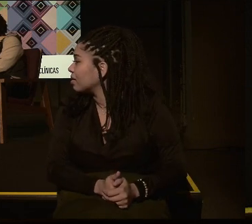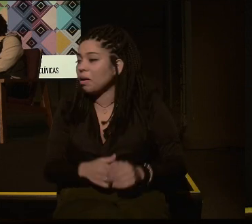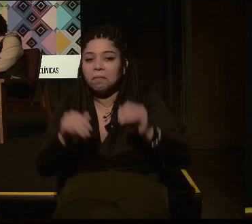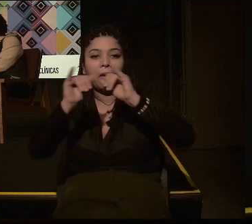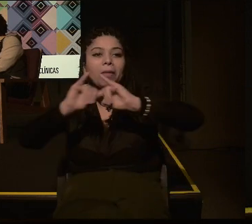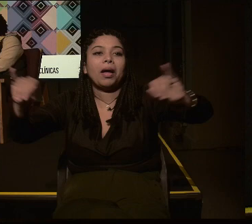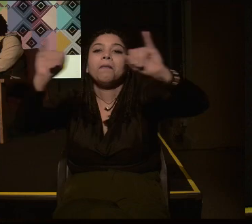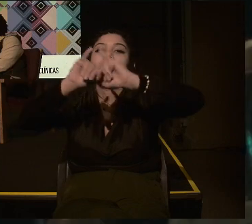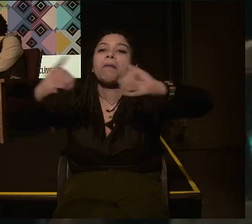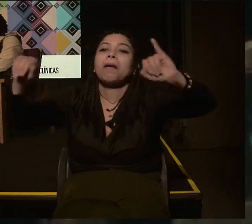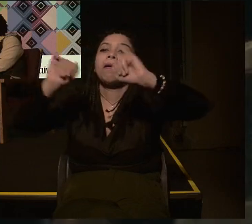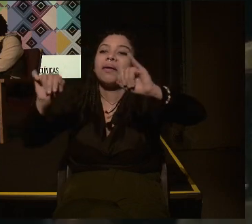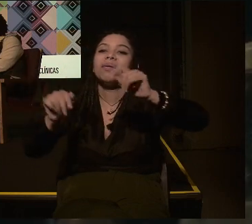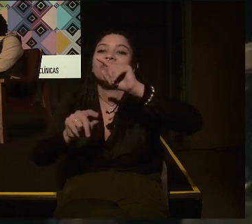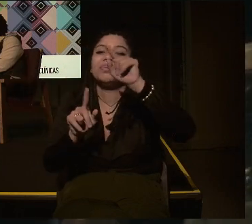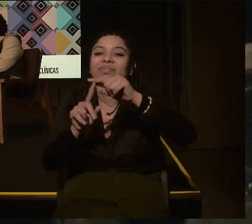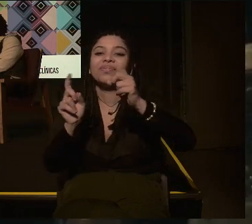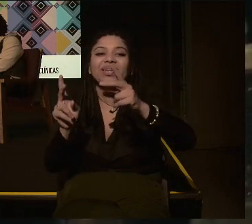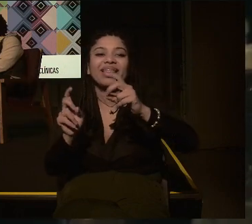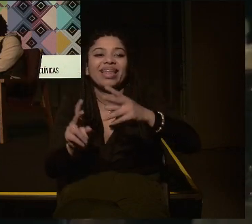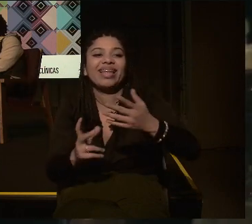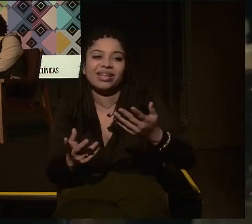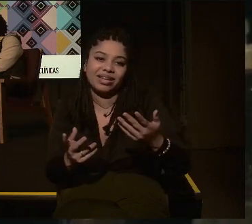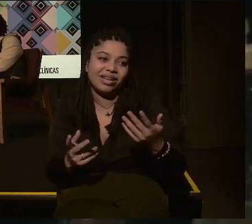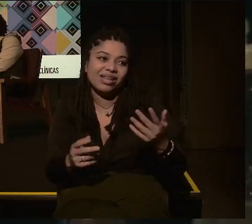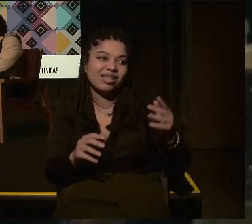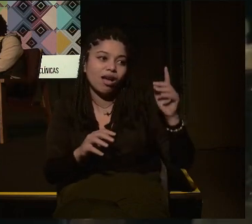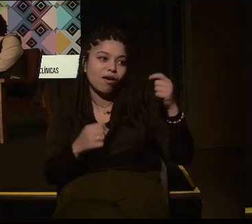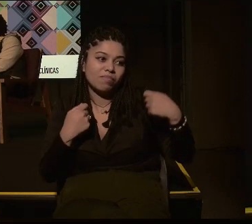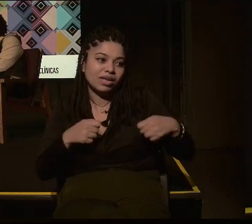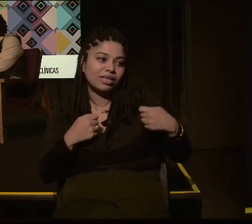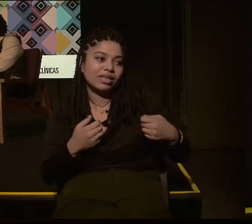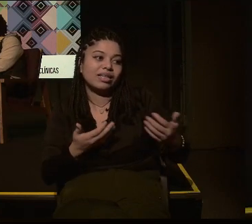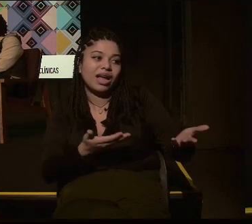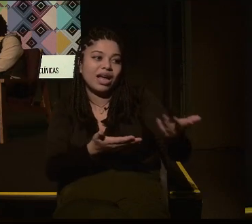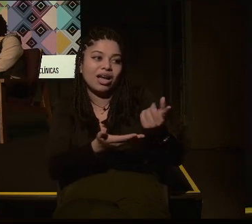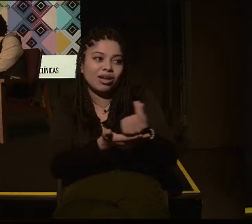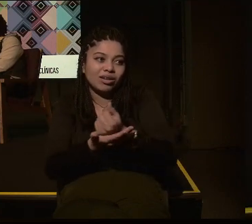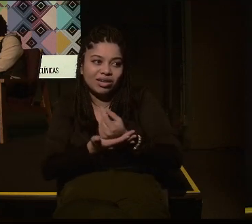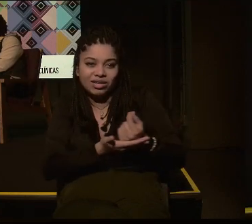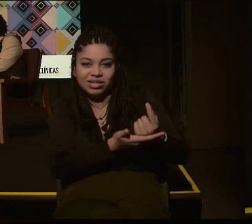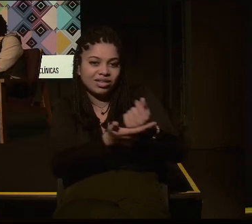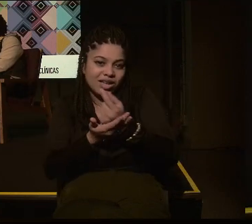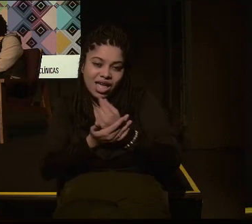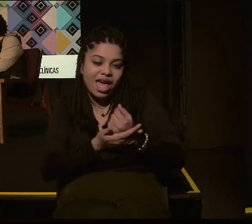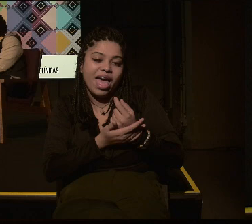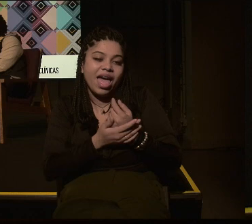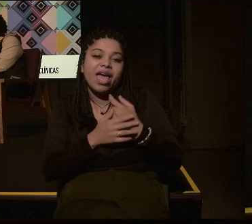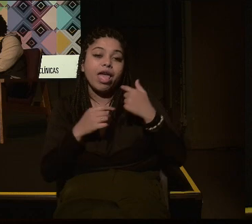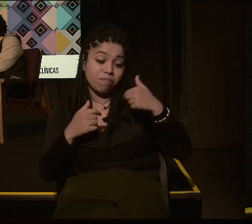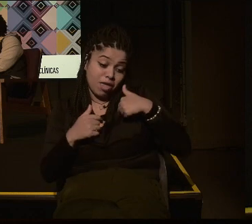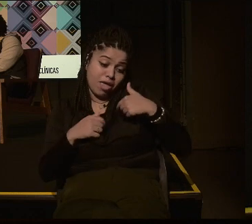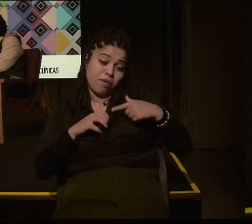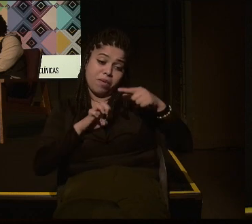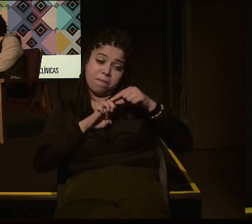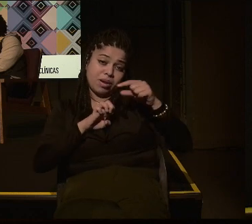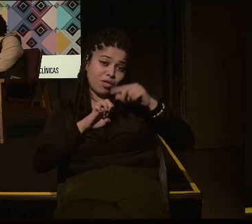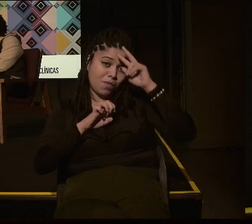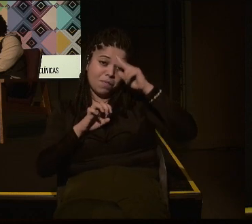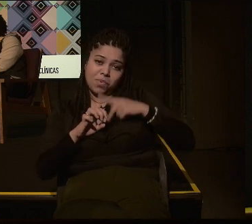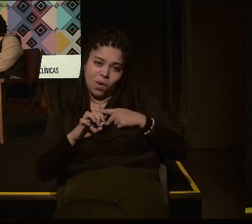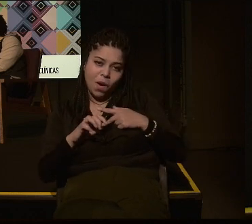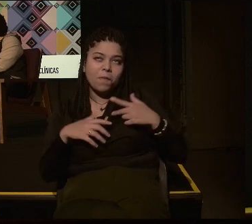self-man. Agora está aí sendo empreendedor de si mesmo. Só não é isso porque se trata de um